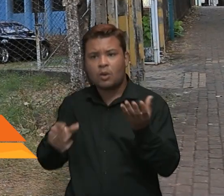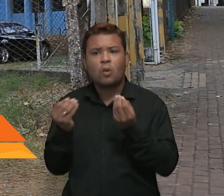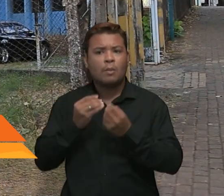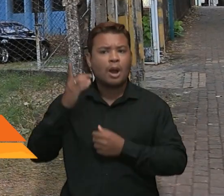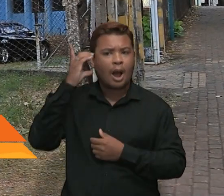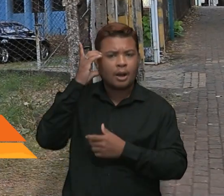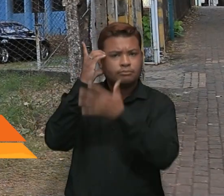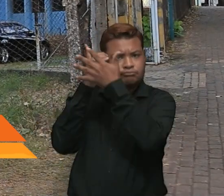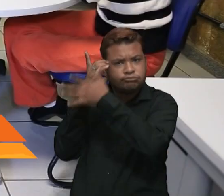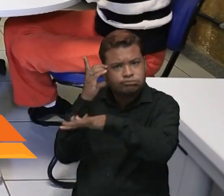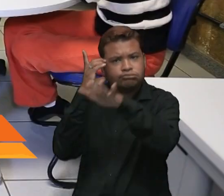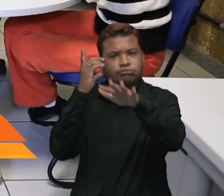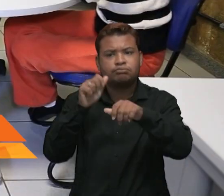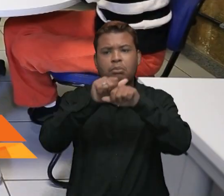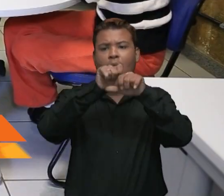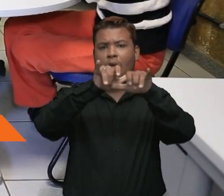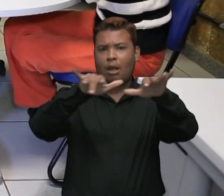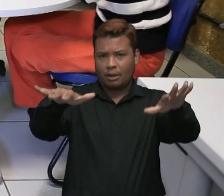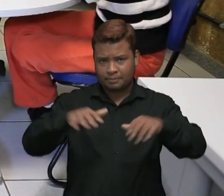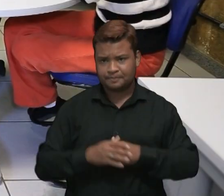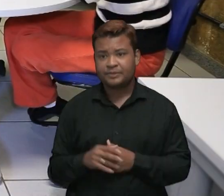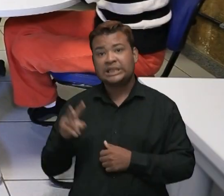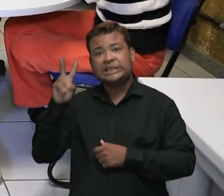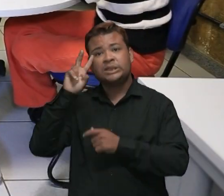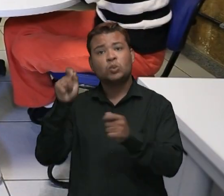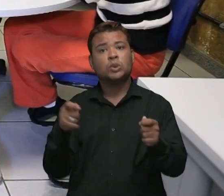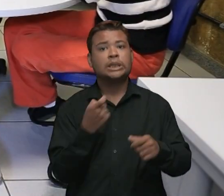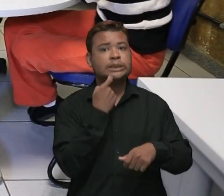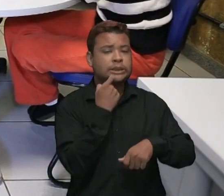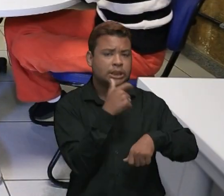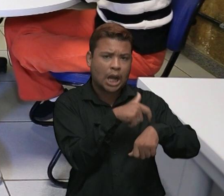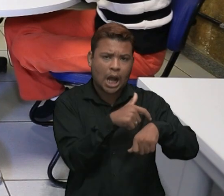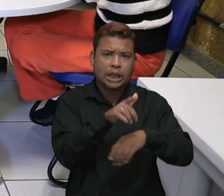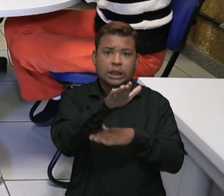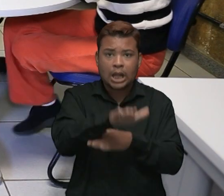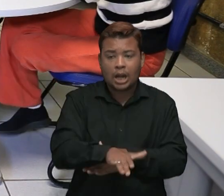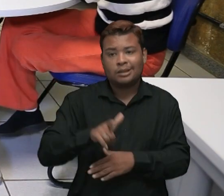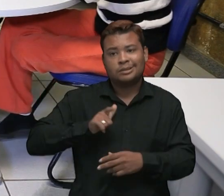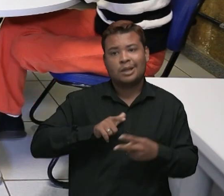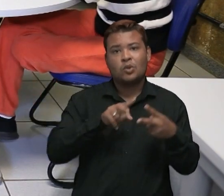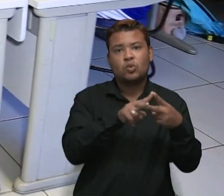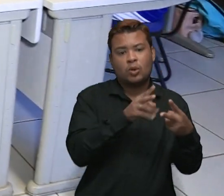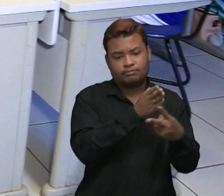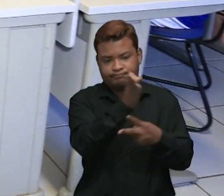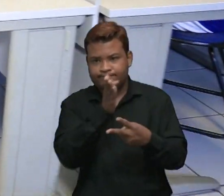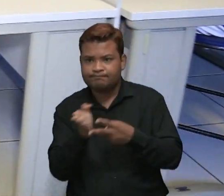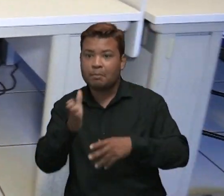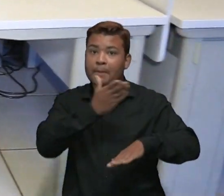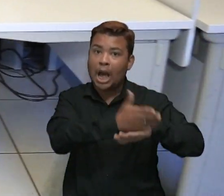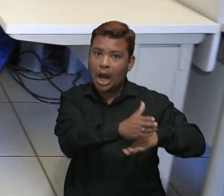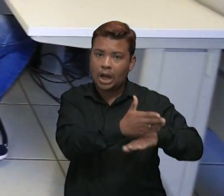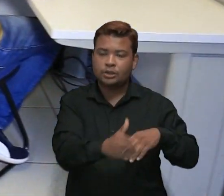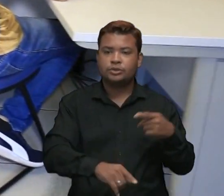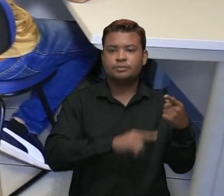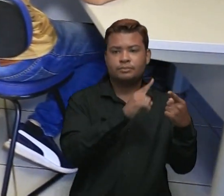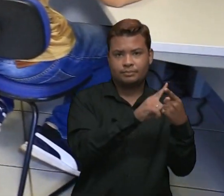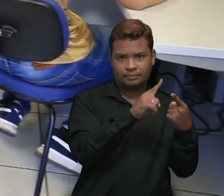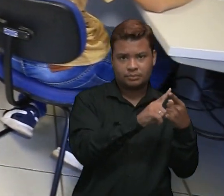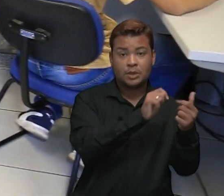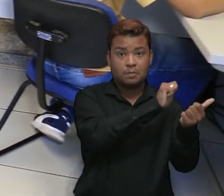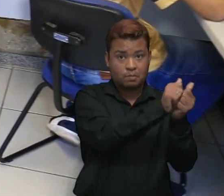Rádio Universitária. De segunda a sexta, durante as tardes, ocorrem 2 laboratórios, o Estação Esportiva